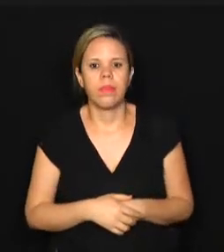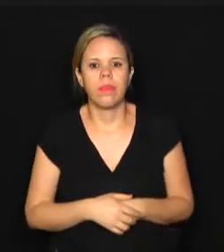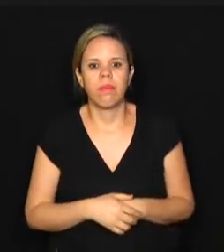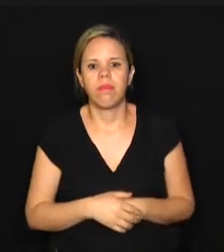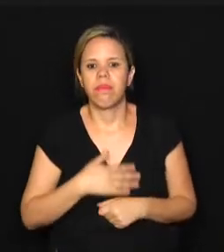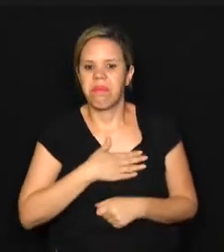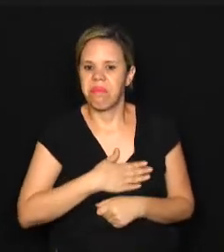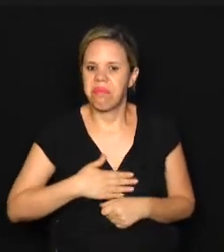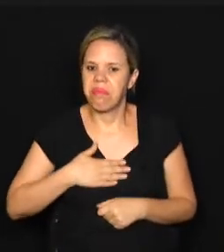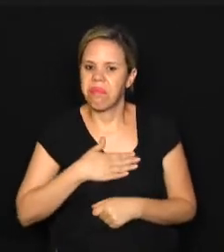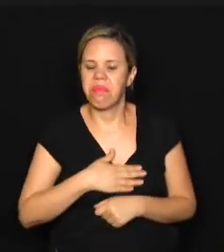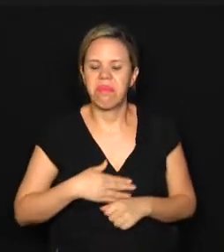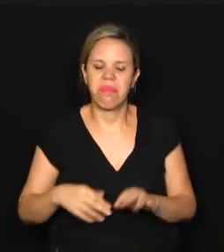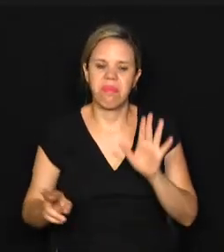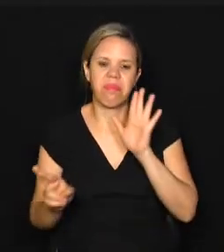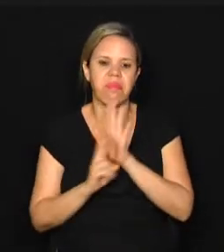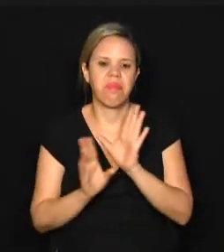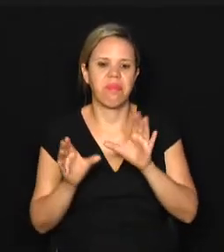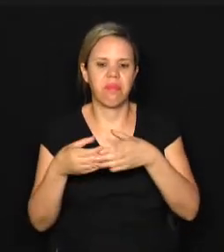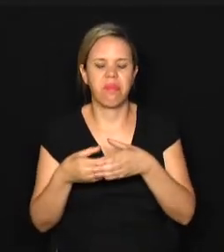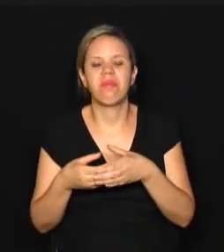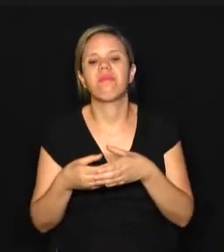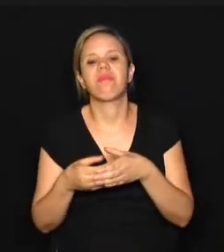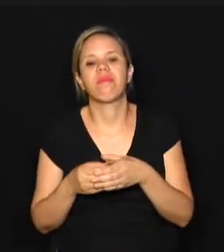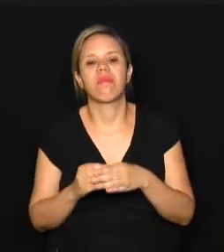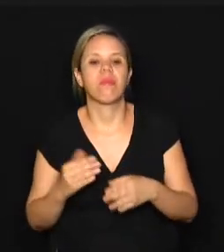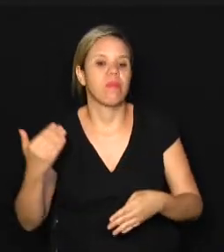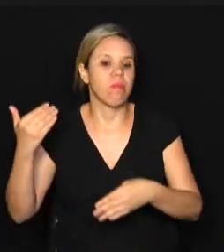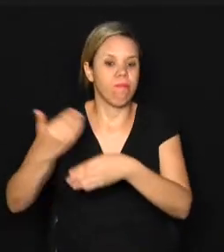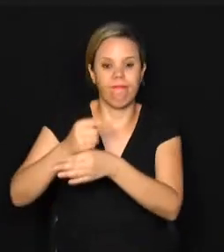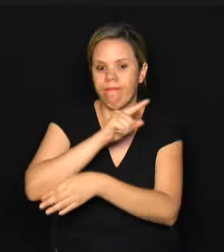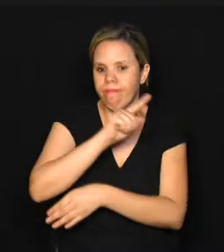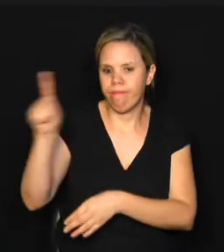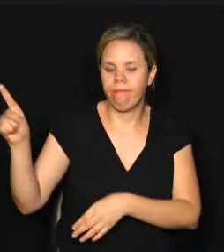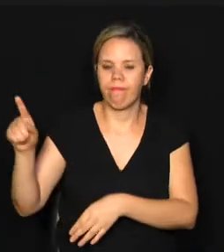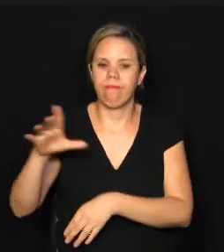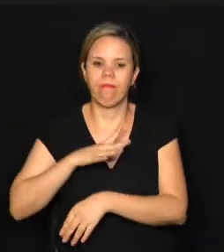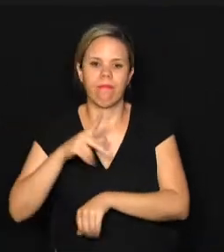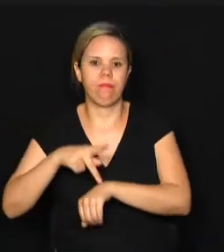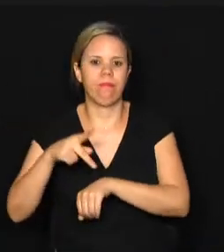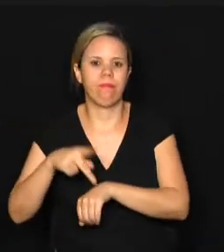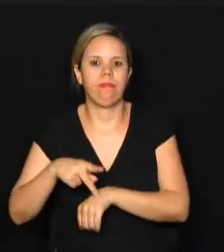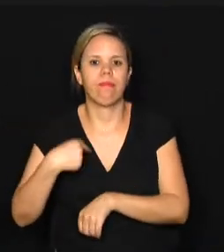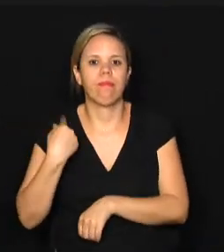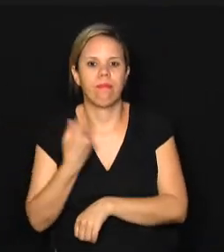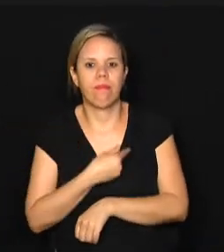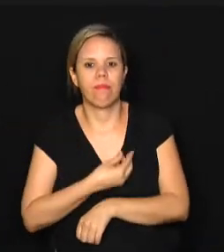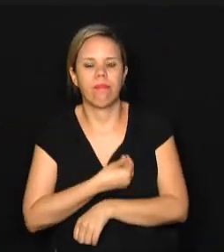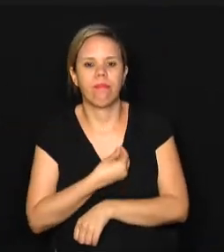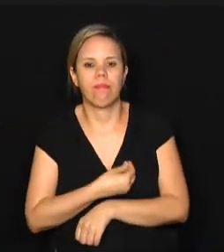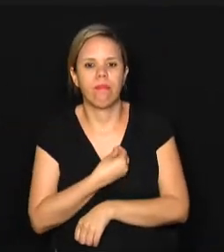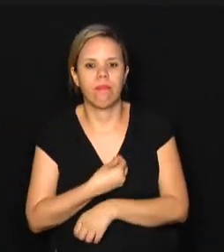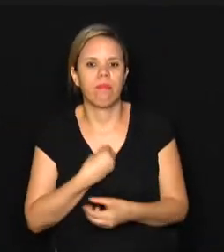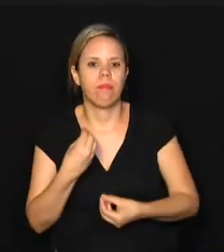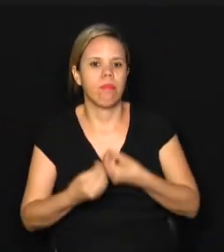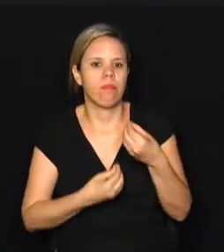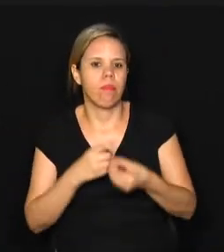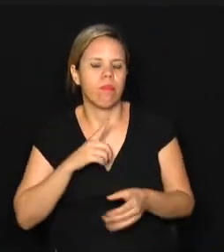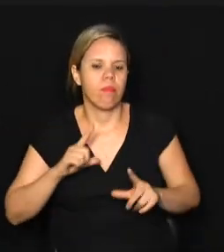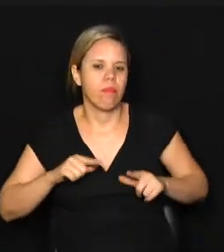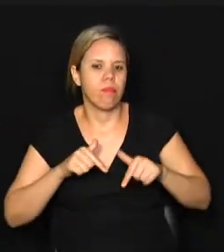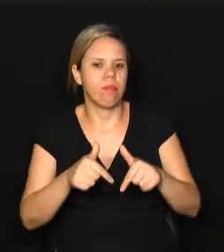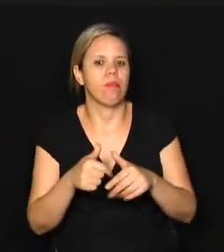muito grande representar aqui a Comissão Popular Barragem Não, de Pedreira, contar um pouquinho do que a gente tem vivido e como a gente tem agido,